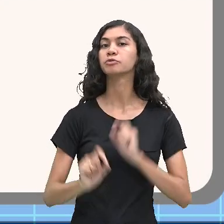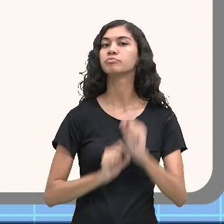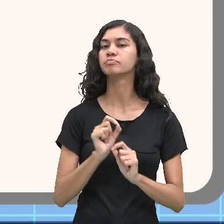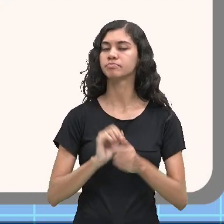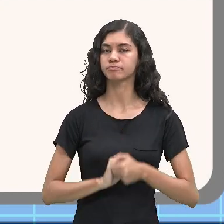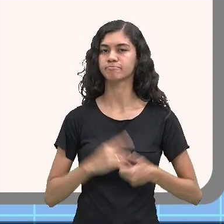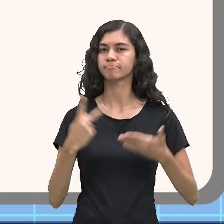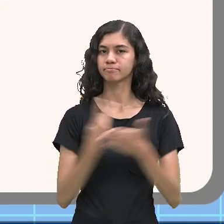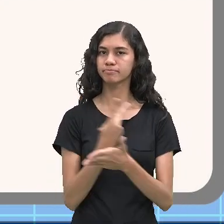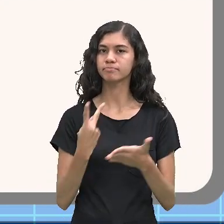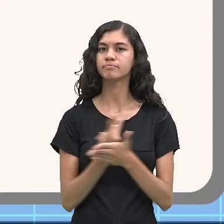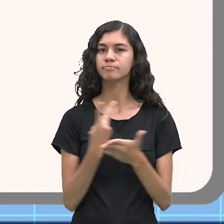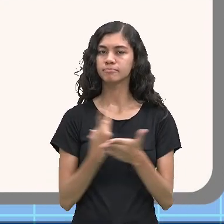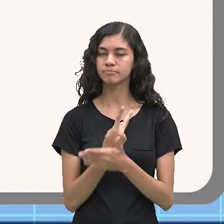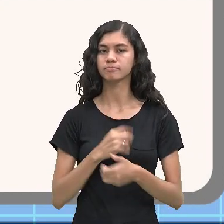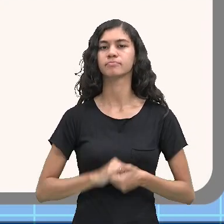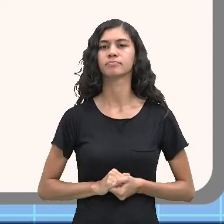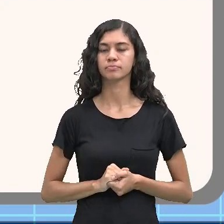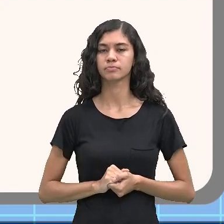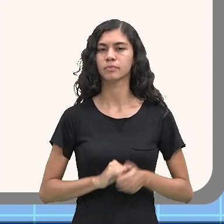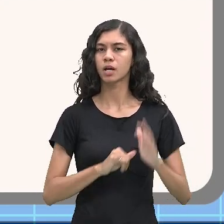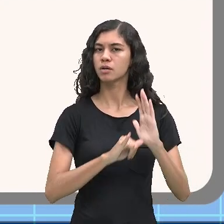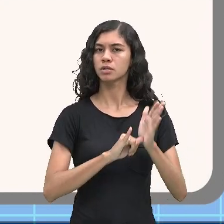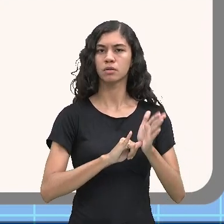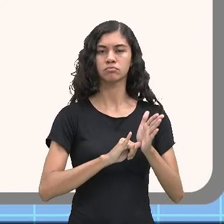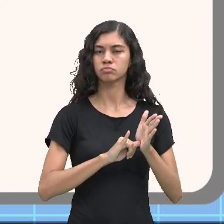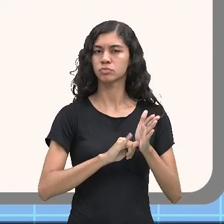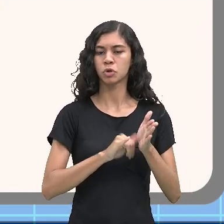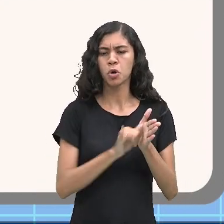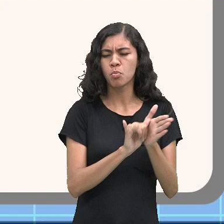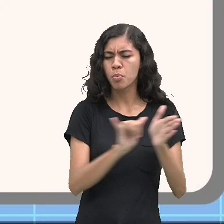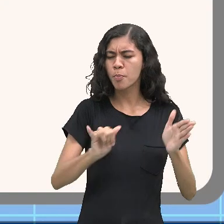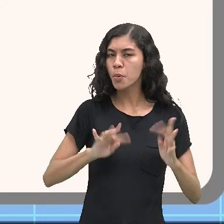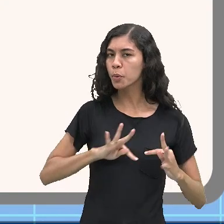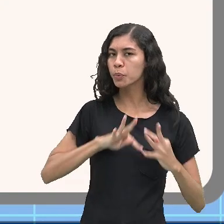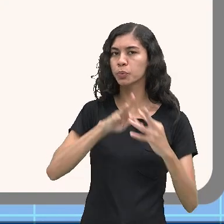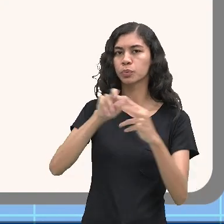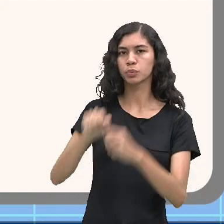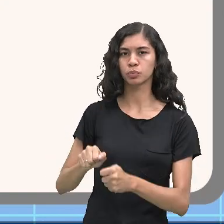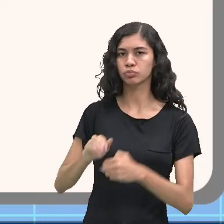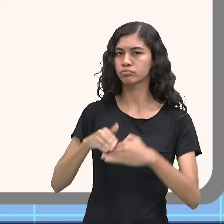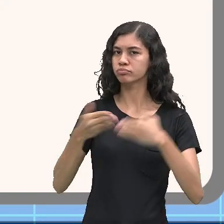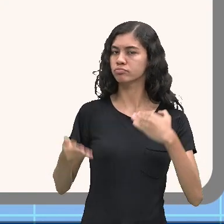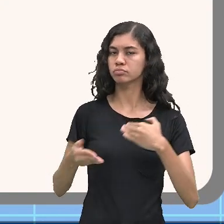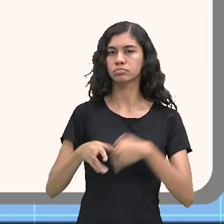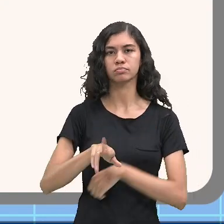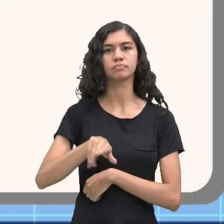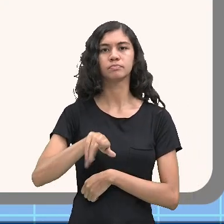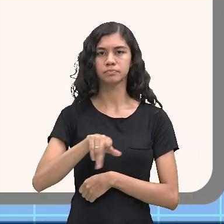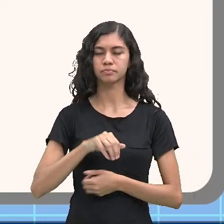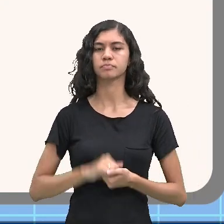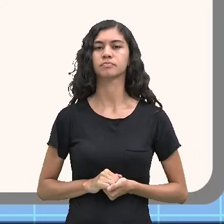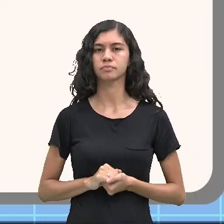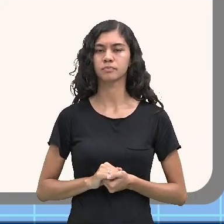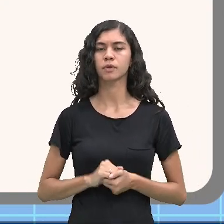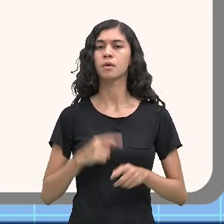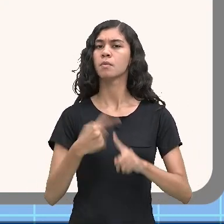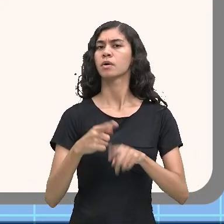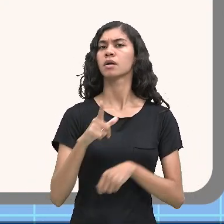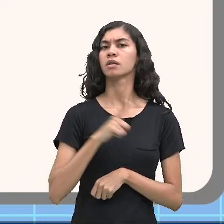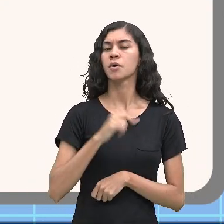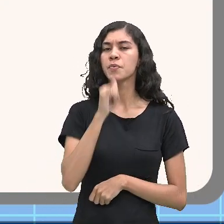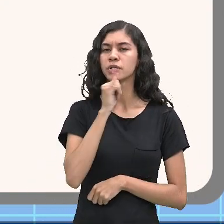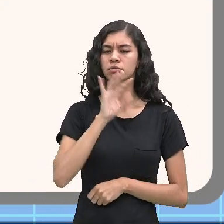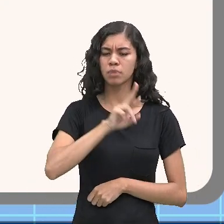é errado. O gerador não lança toda a energia produzida para o circuito externo, pois possui uma